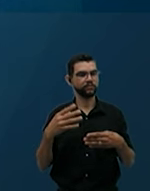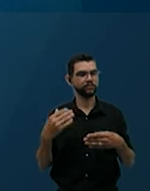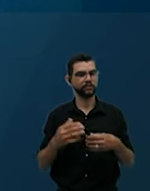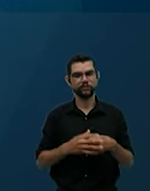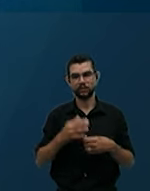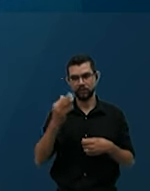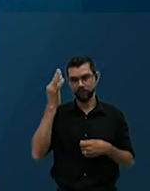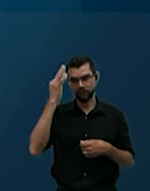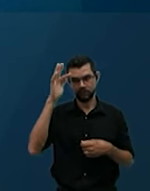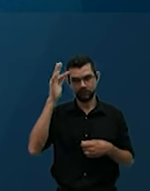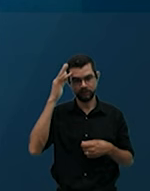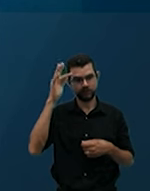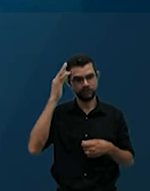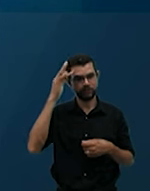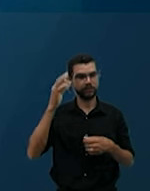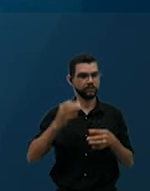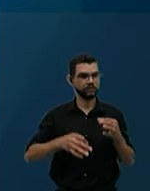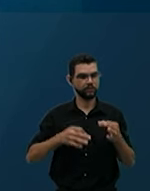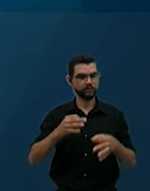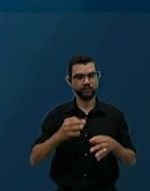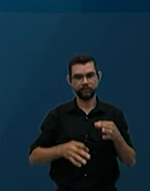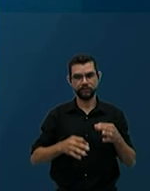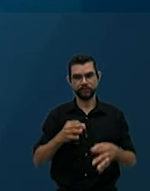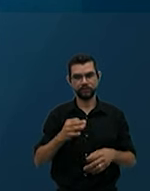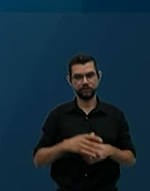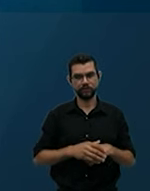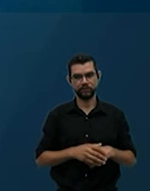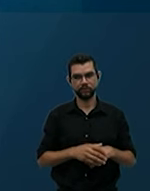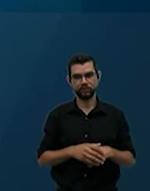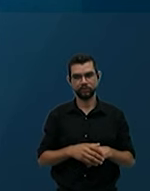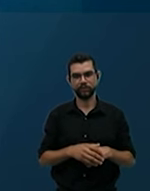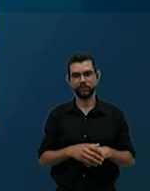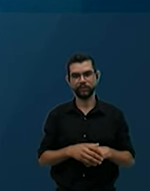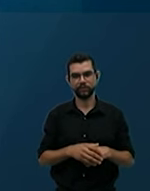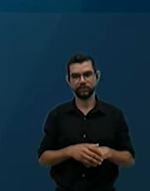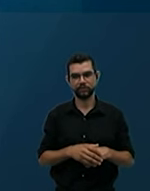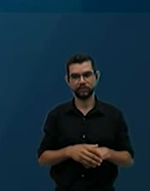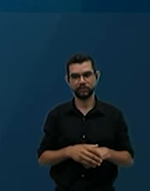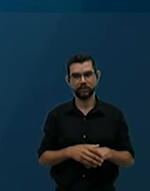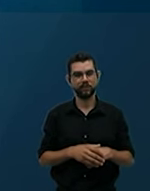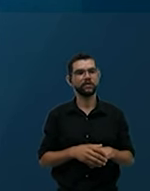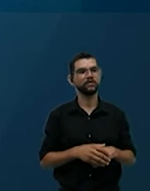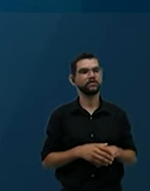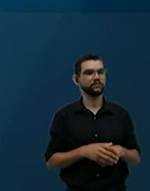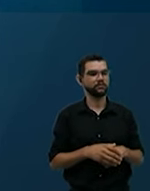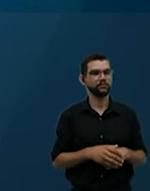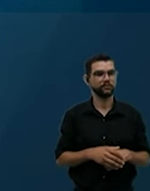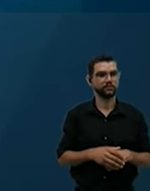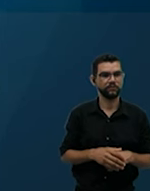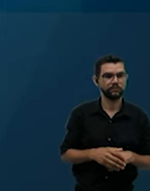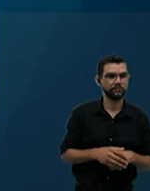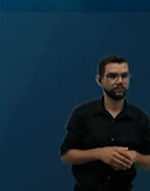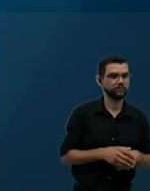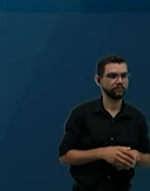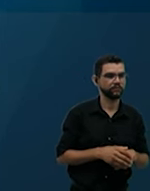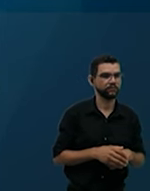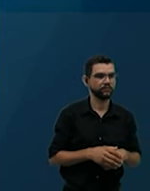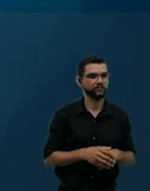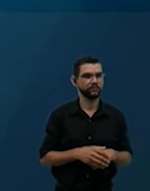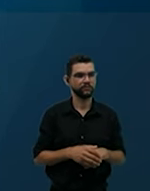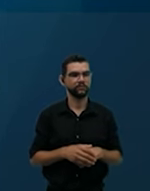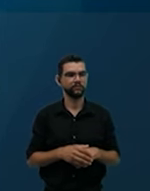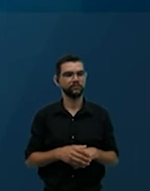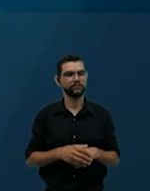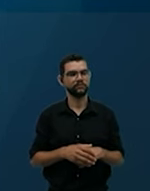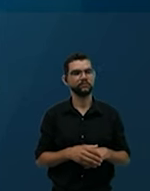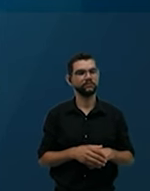presidente, é que, e para cumprimento do requisito legal e regimental, é a seguinte: reconhecido judicialmente